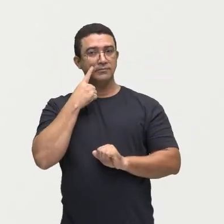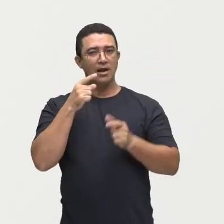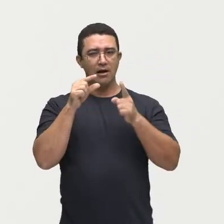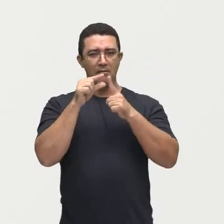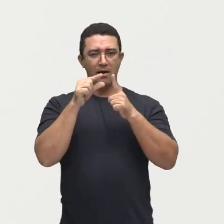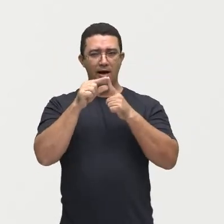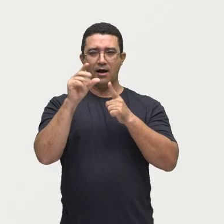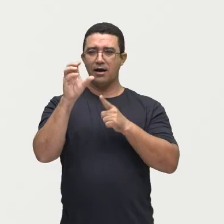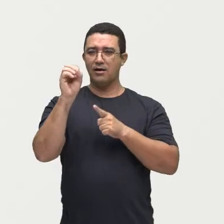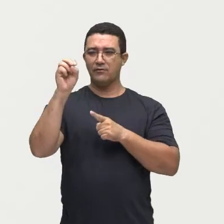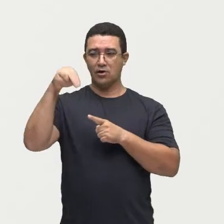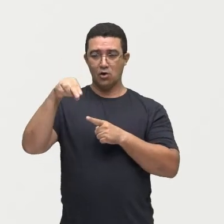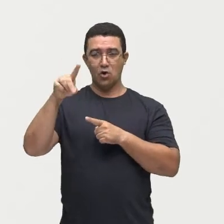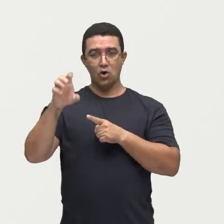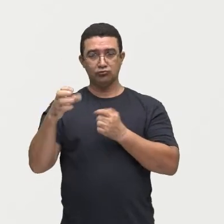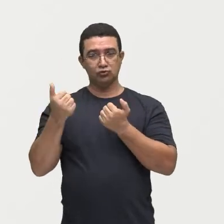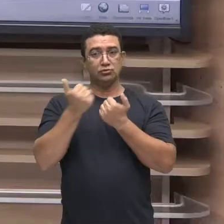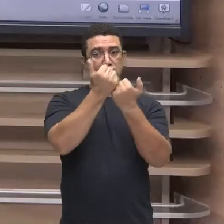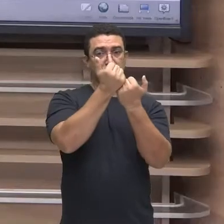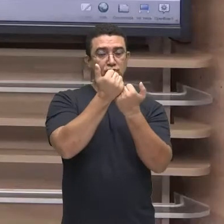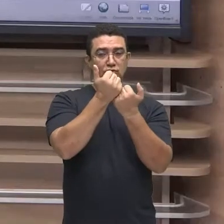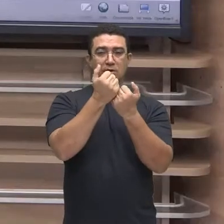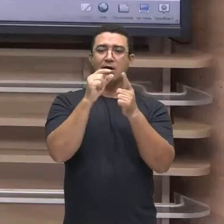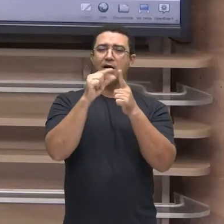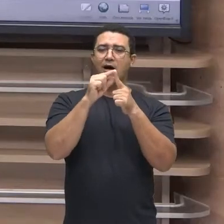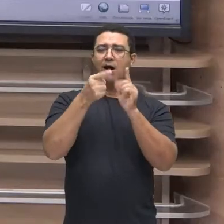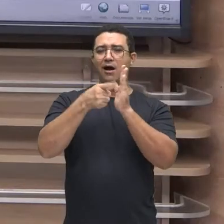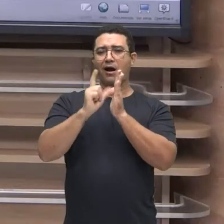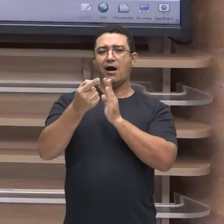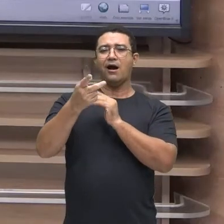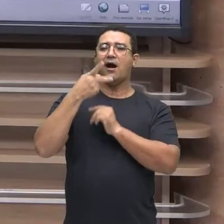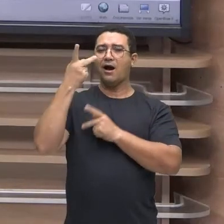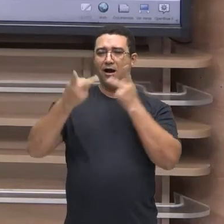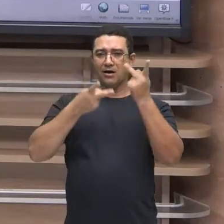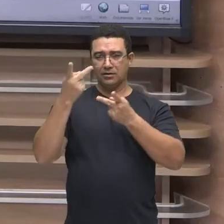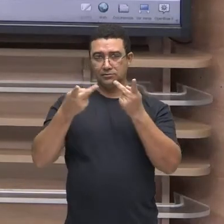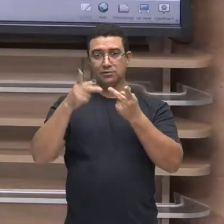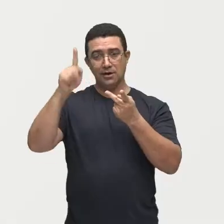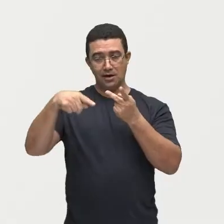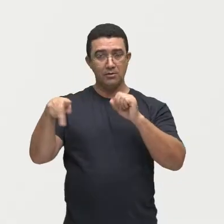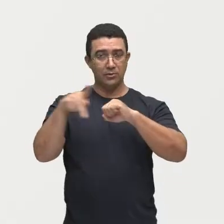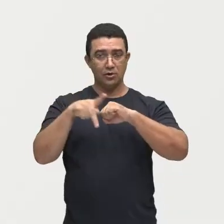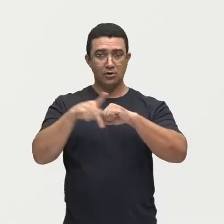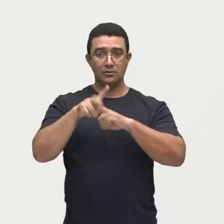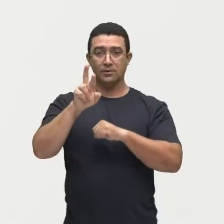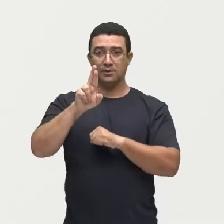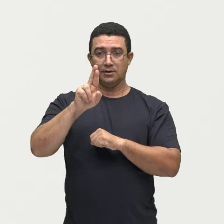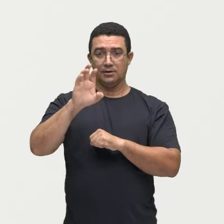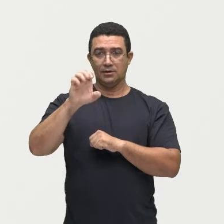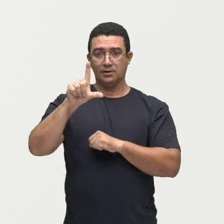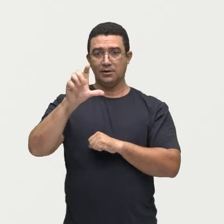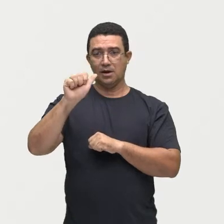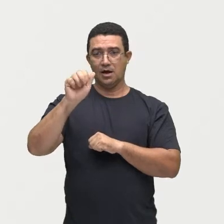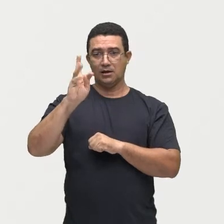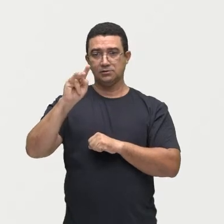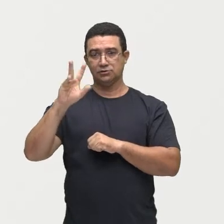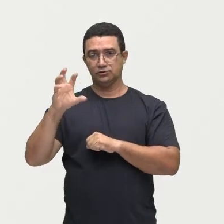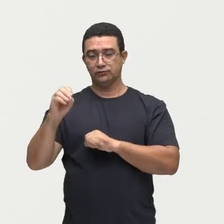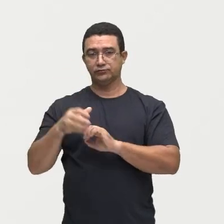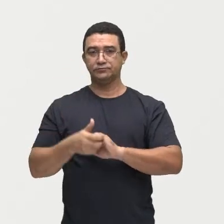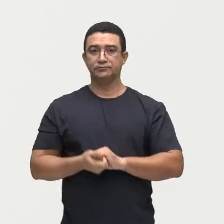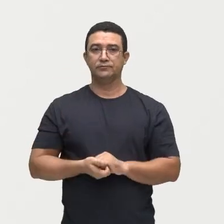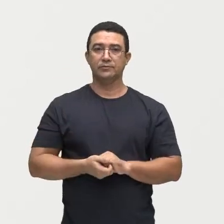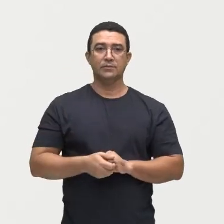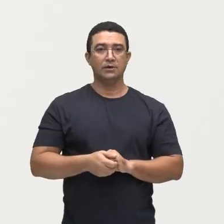ele substitui um termo que foi mencionado anteriormente, então é um pronome relativo. Vivemos uma época